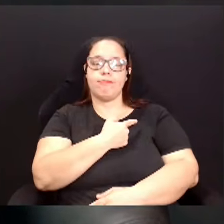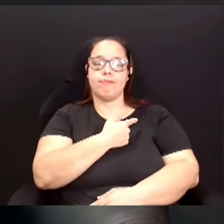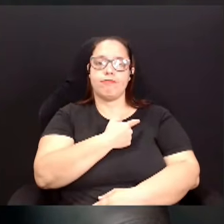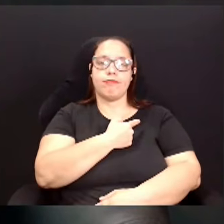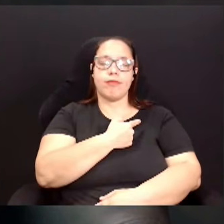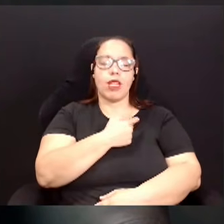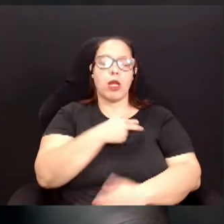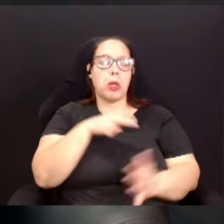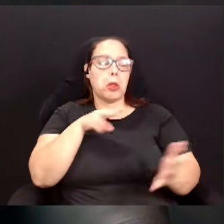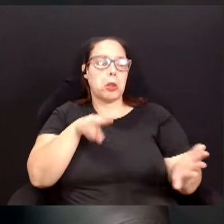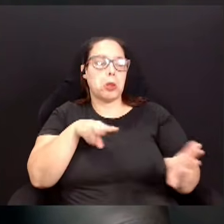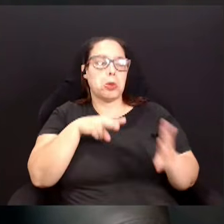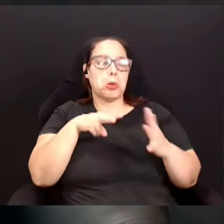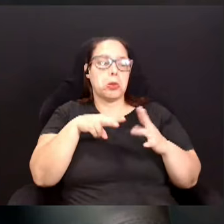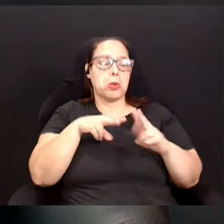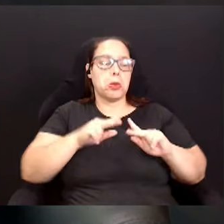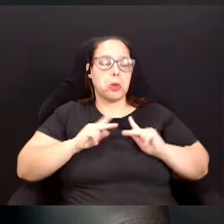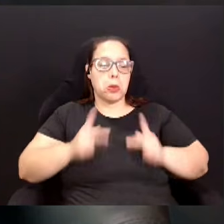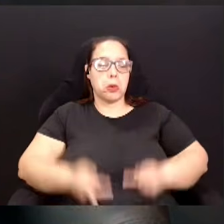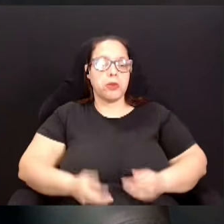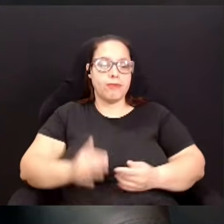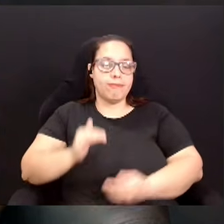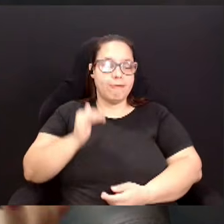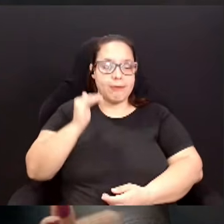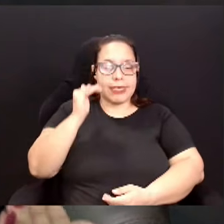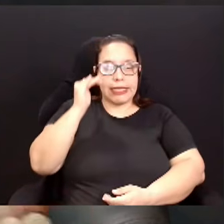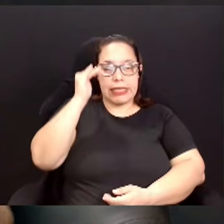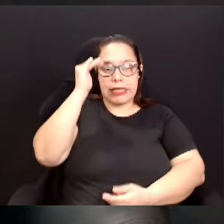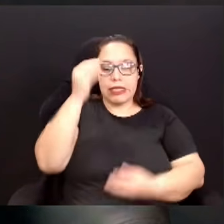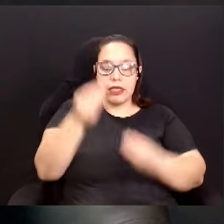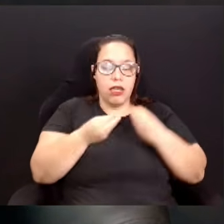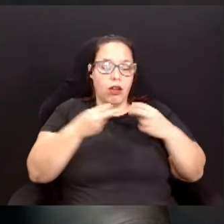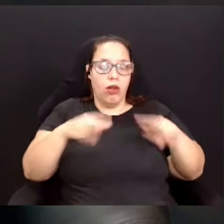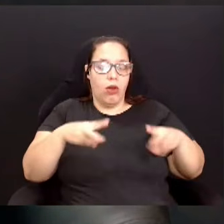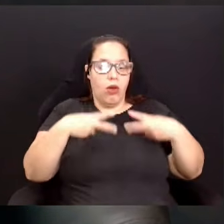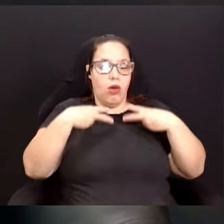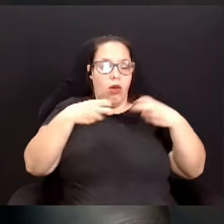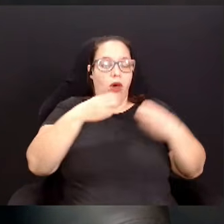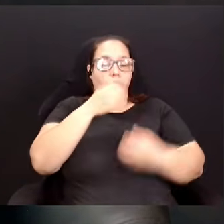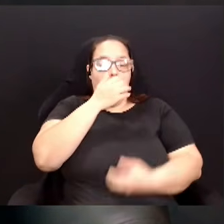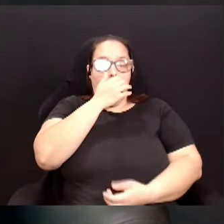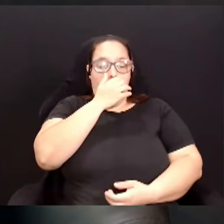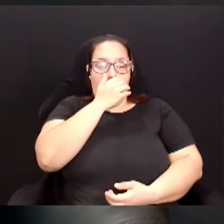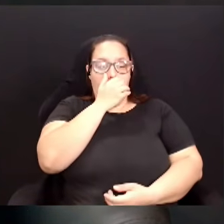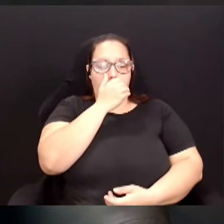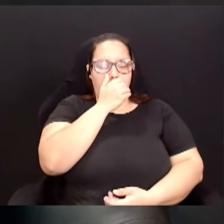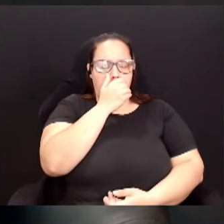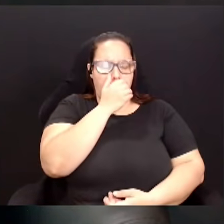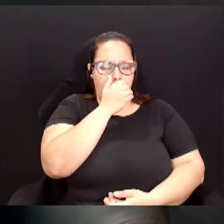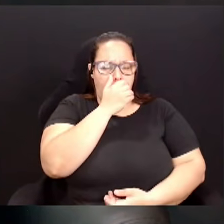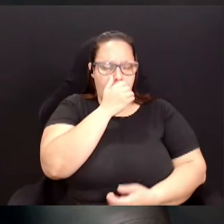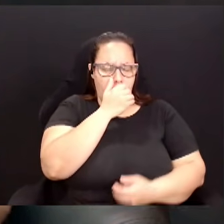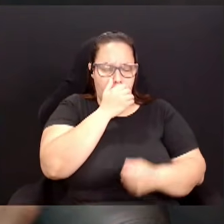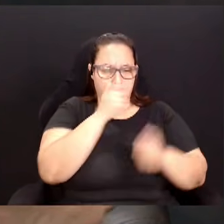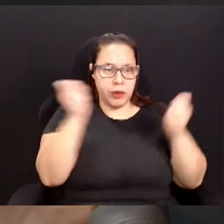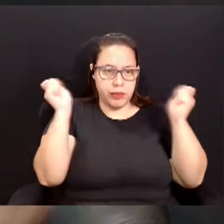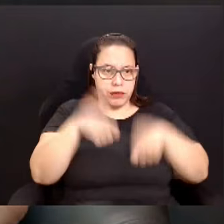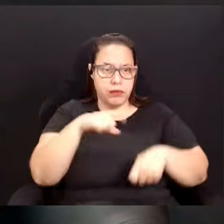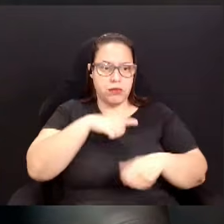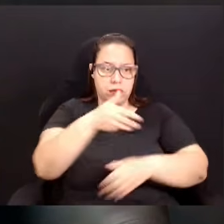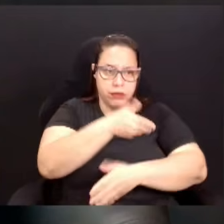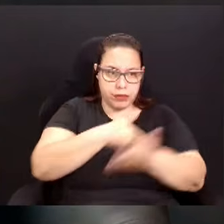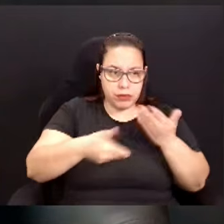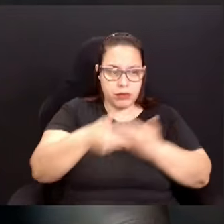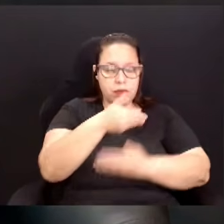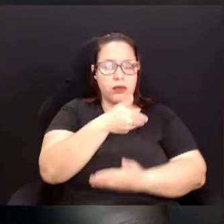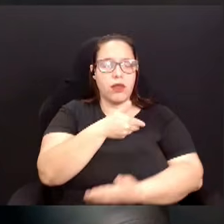nossos primeiros anos ali de vida, né? Como a gente se enxergava, a gente existia, a gente tinha possibilidade, né, de compartilhar algo. Então, agora eu me